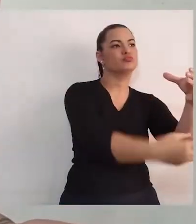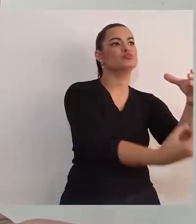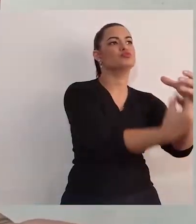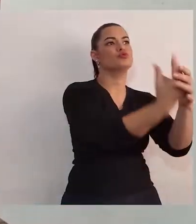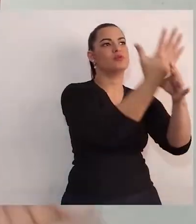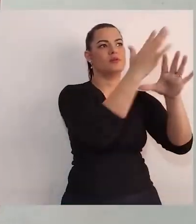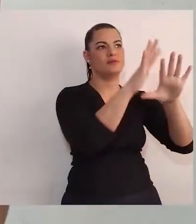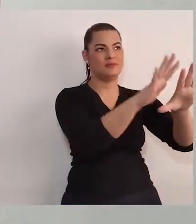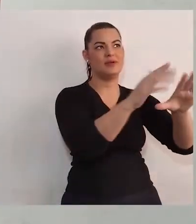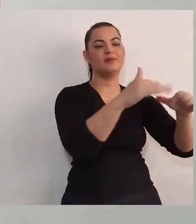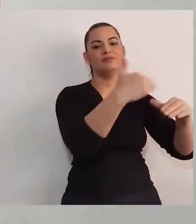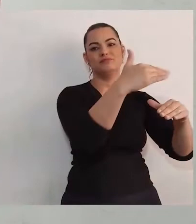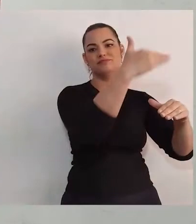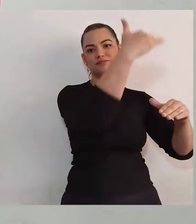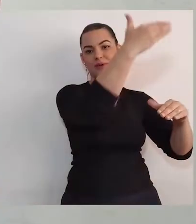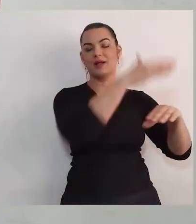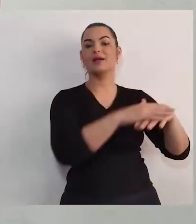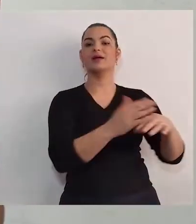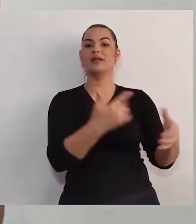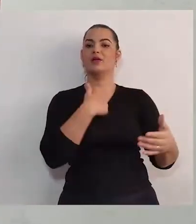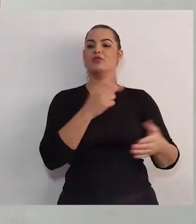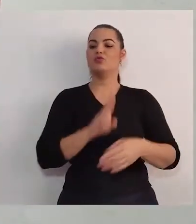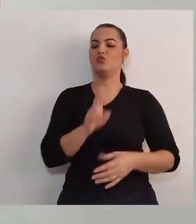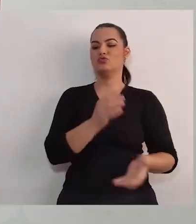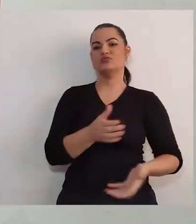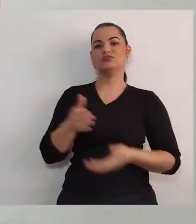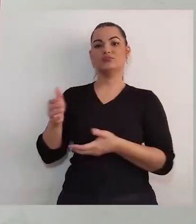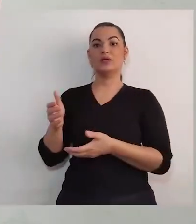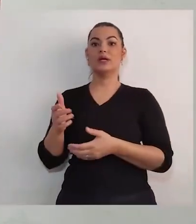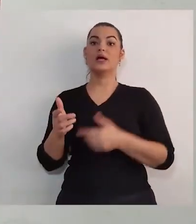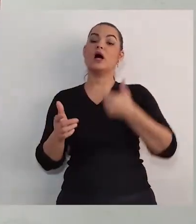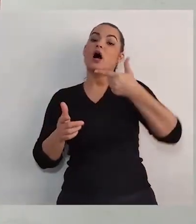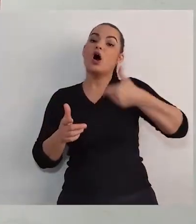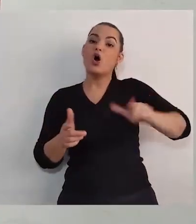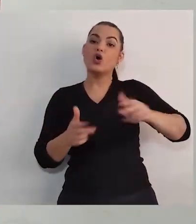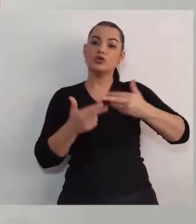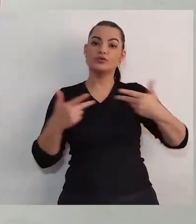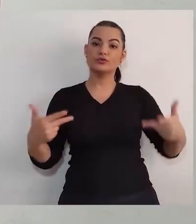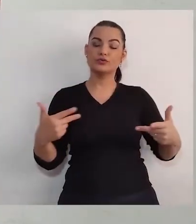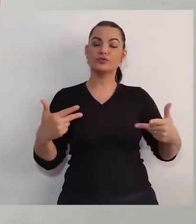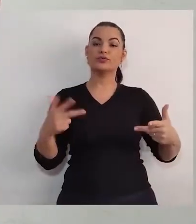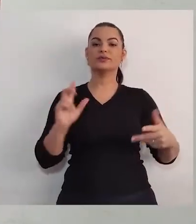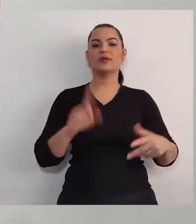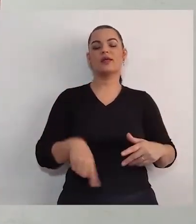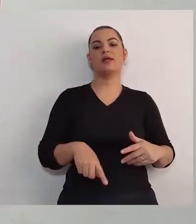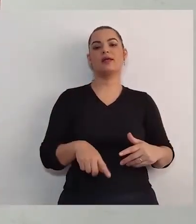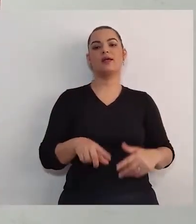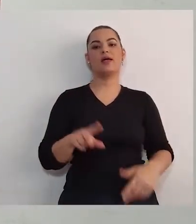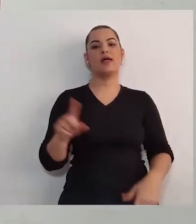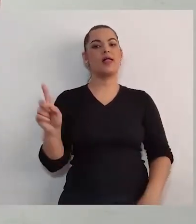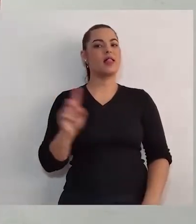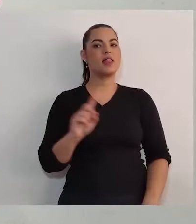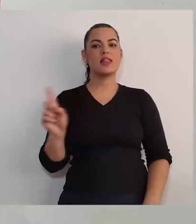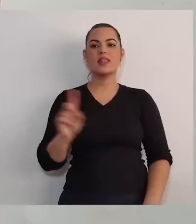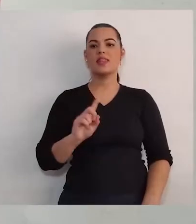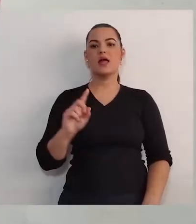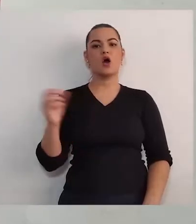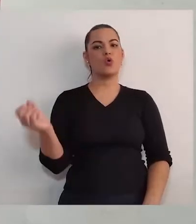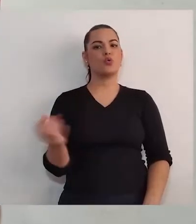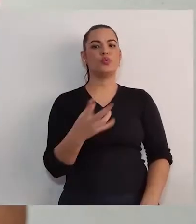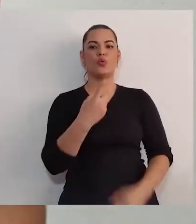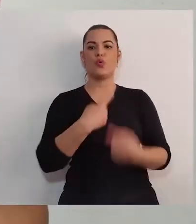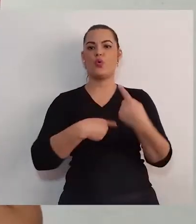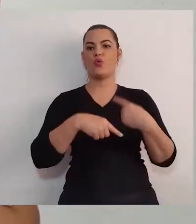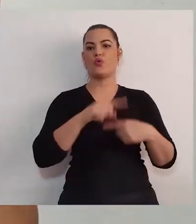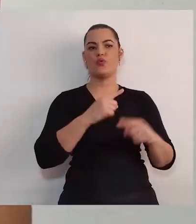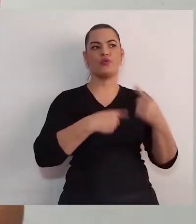novamente. Outros recursos são chamados de não renováveis. Esses não